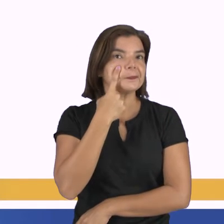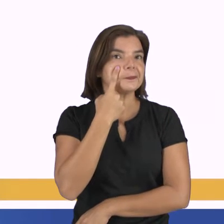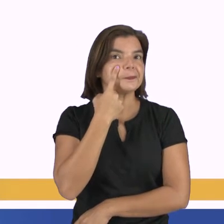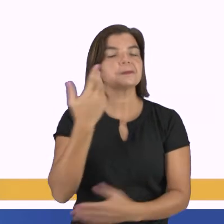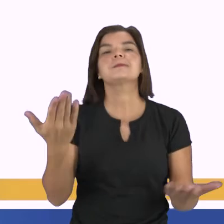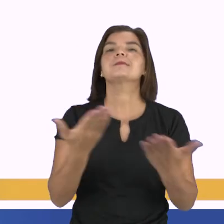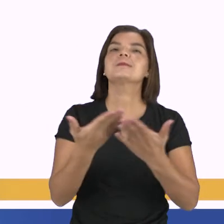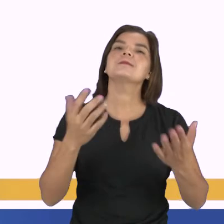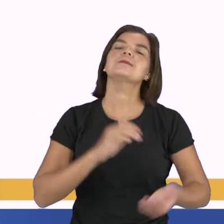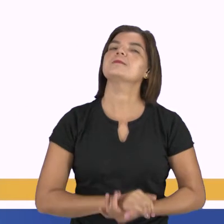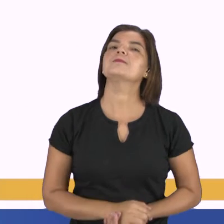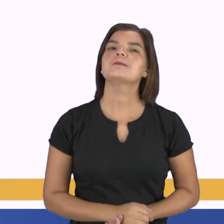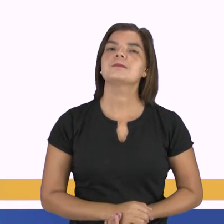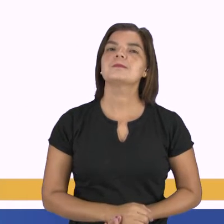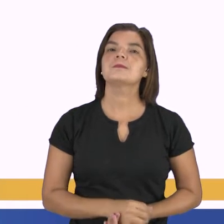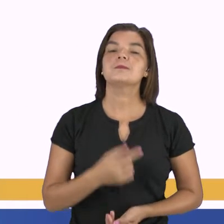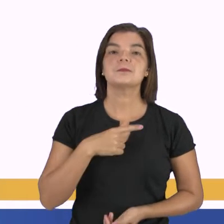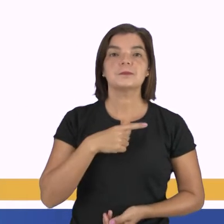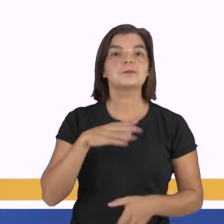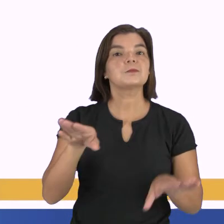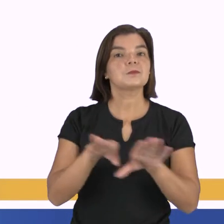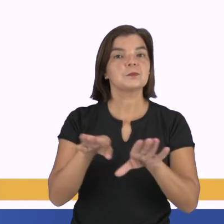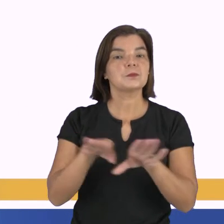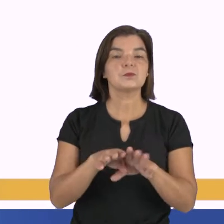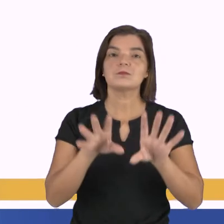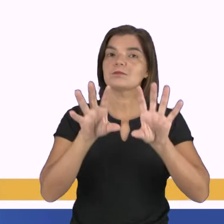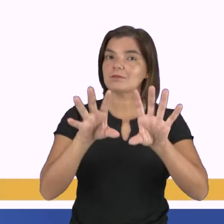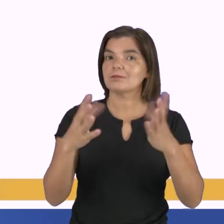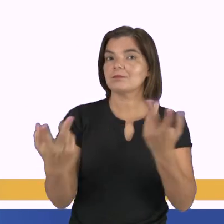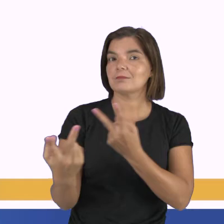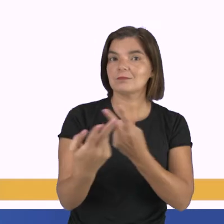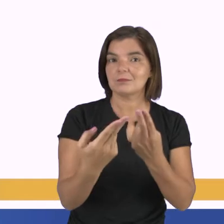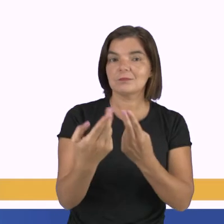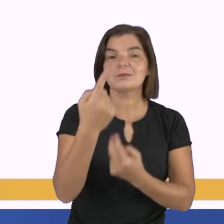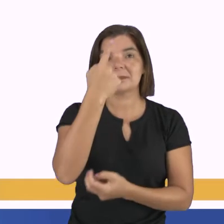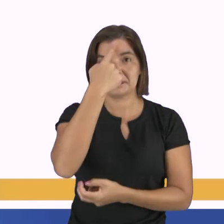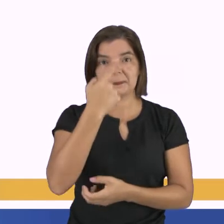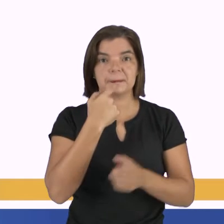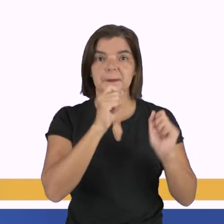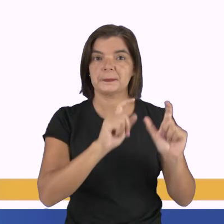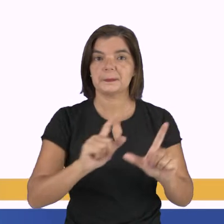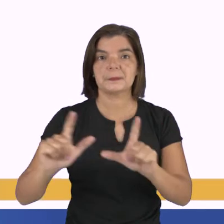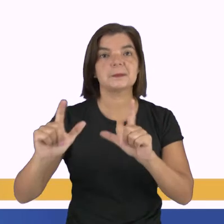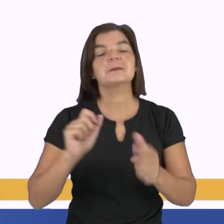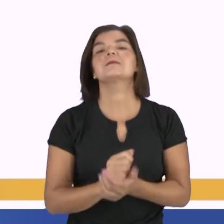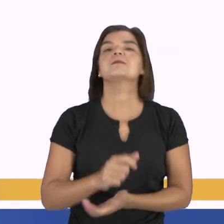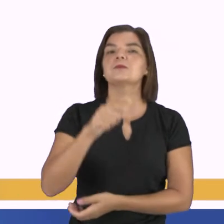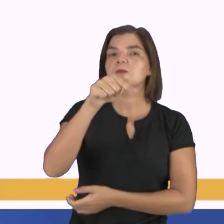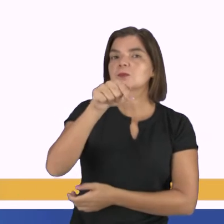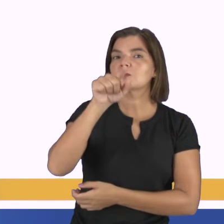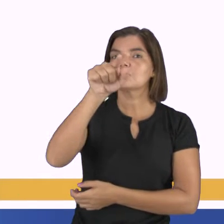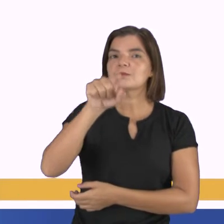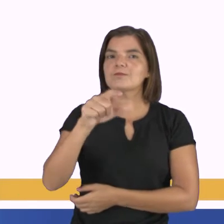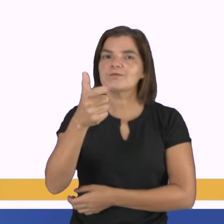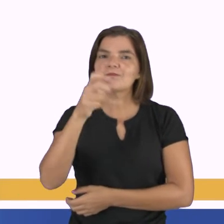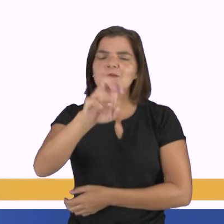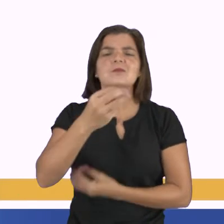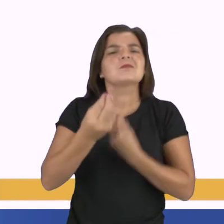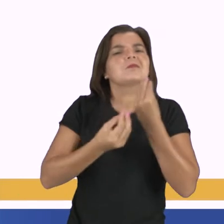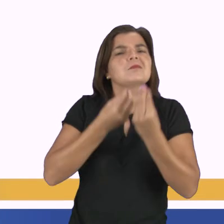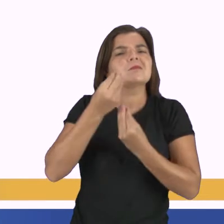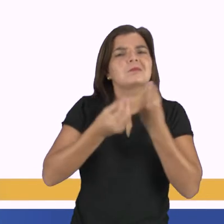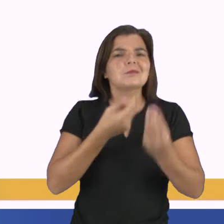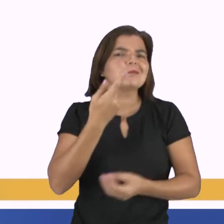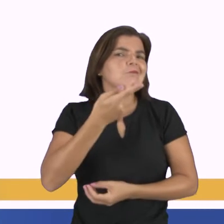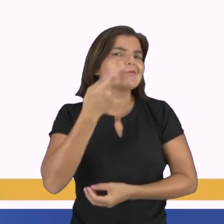bastante atenção agora. Quando nós temos uma situação como esta que está apresentada aí, 7 e 15. Como que a gente vai falar